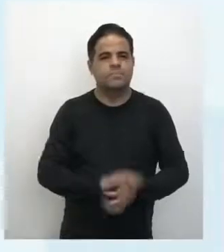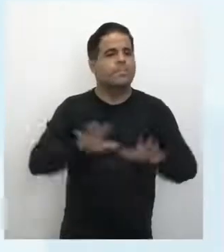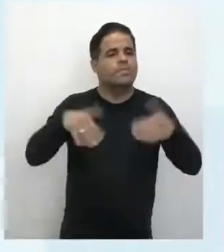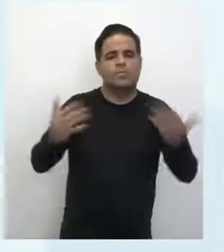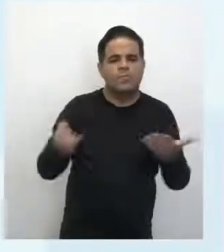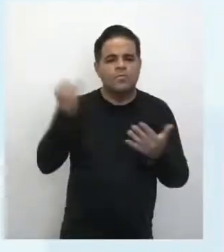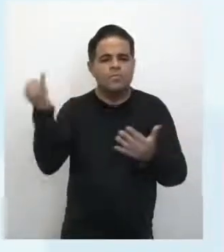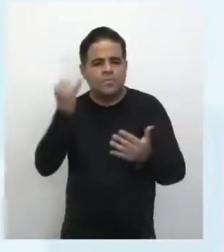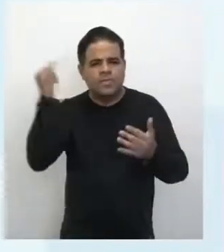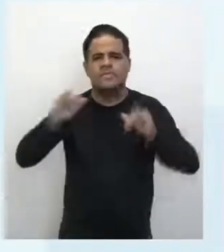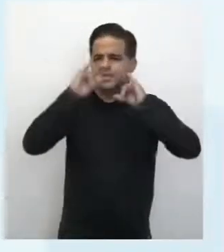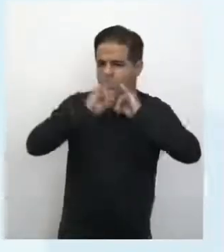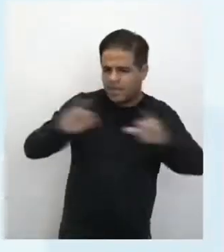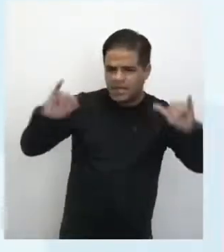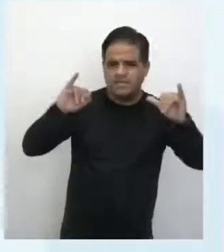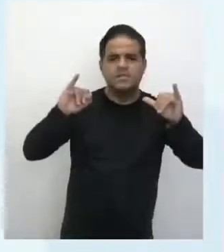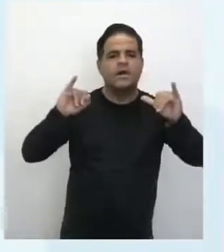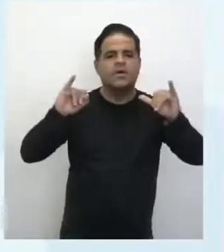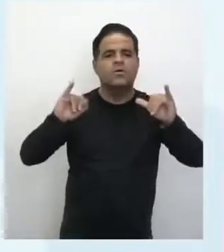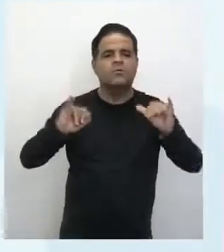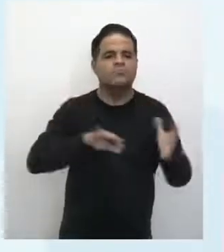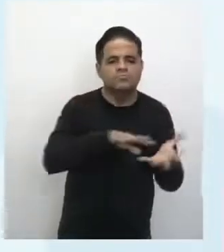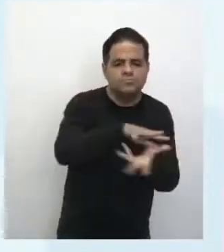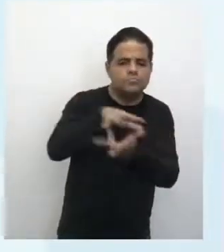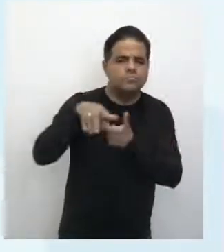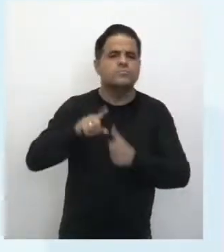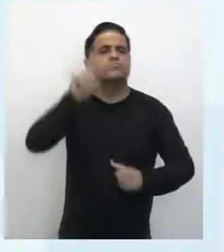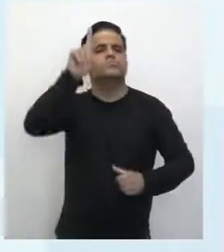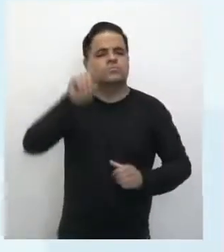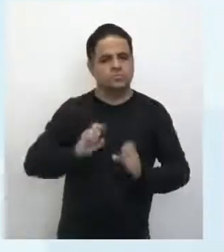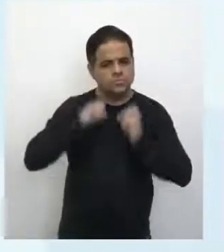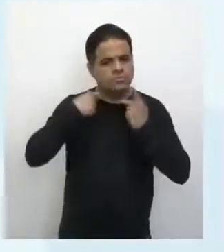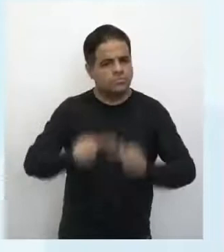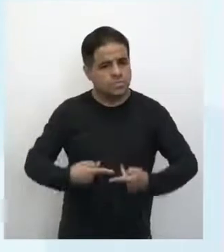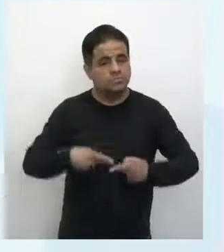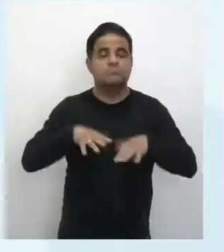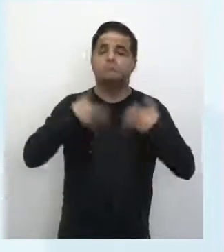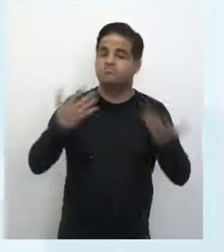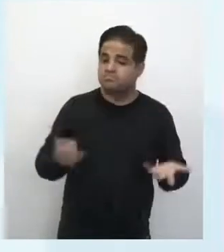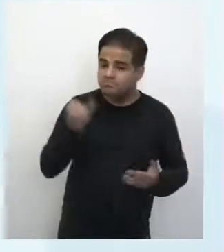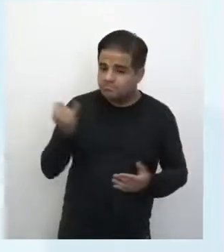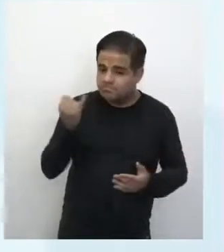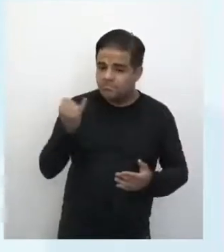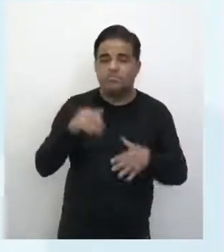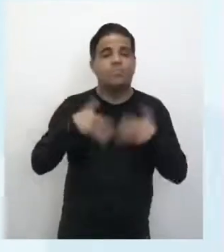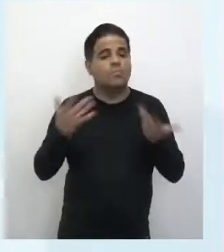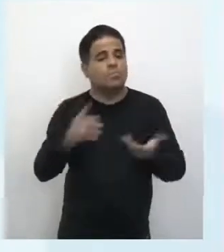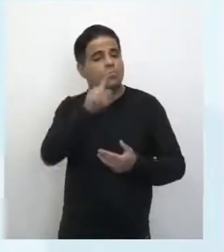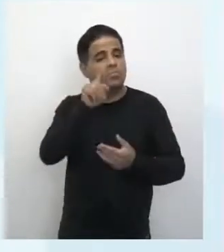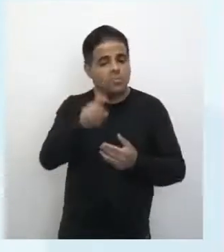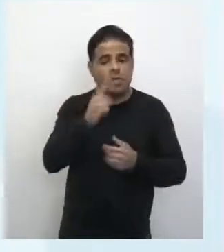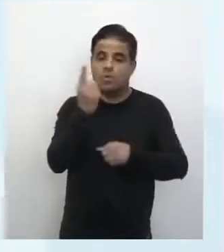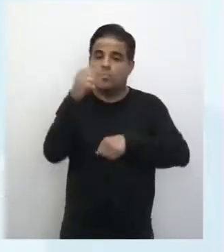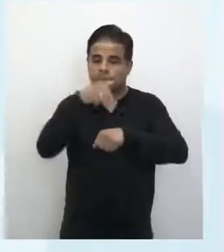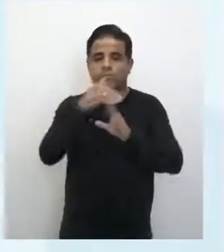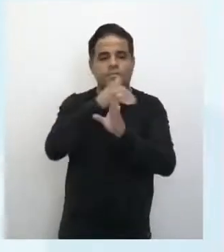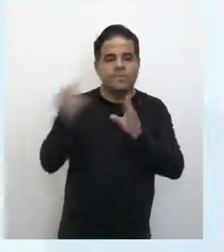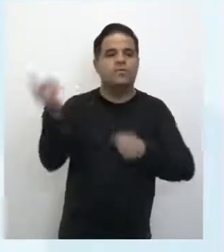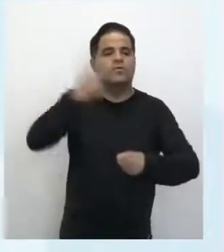Qual a importância da Declaração Universal dos Direitos Humanos? Em 1 minuto e meio, a gente